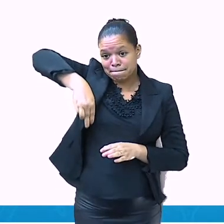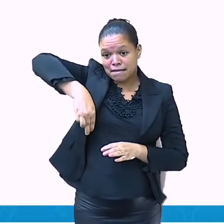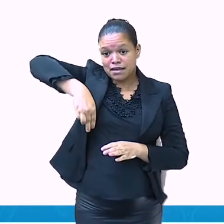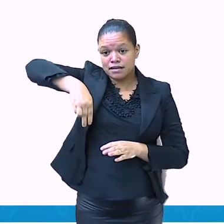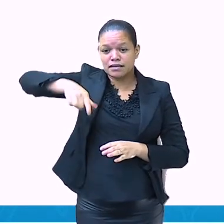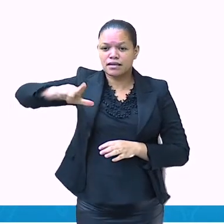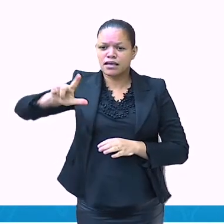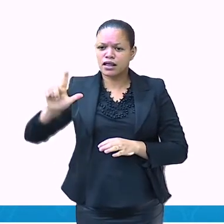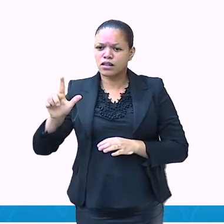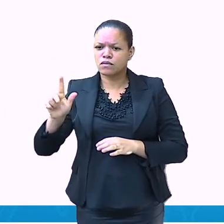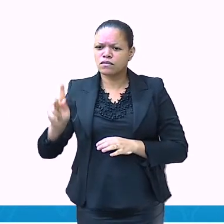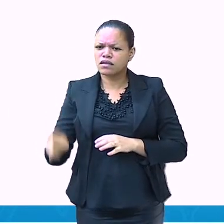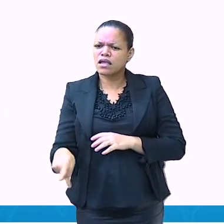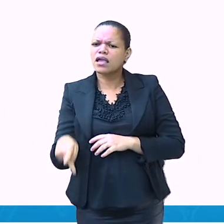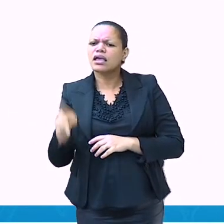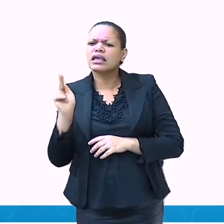nasceu?